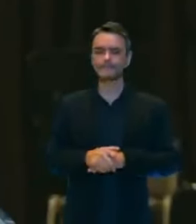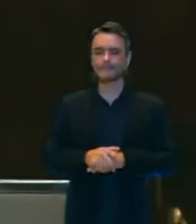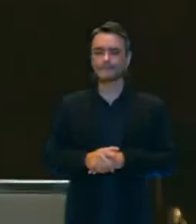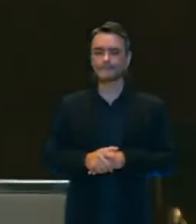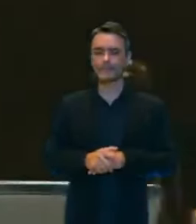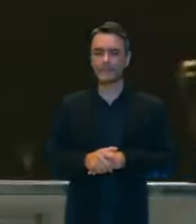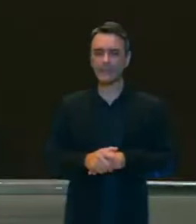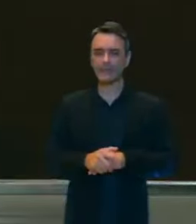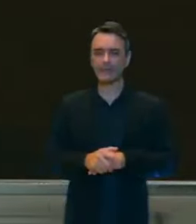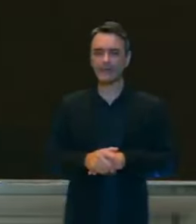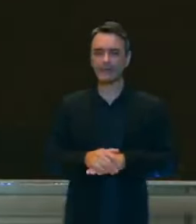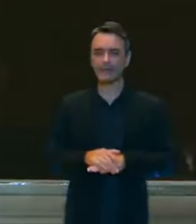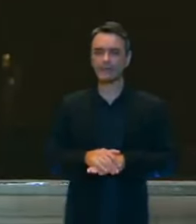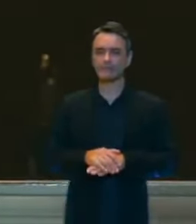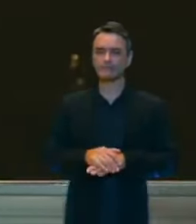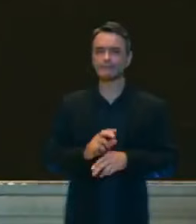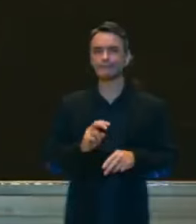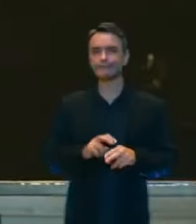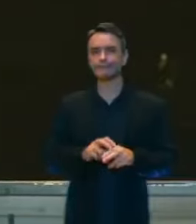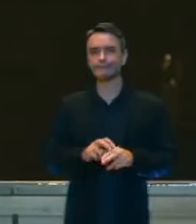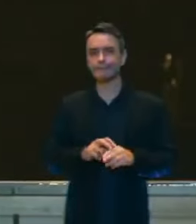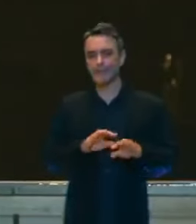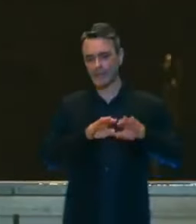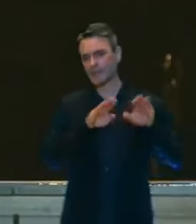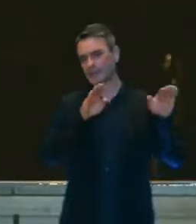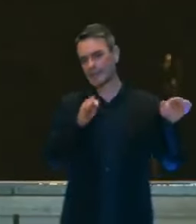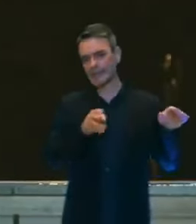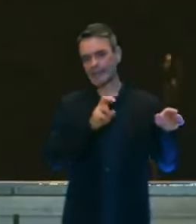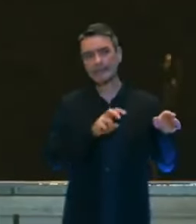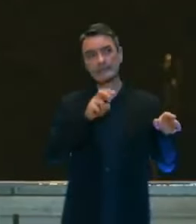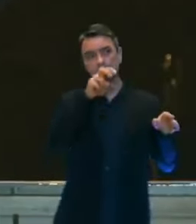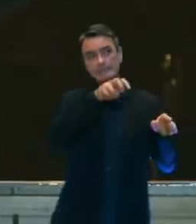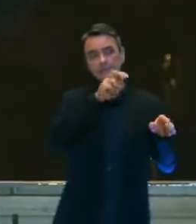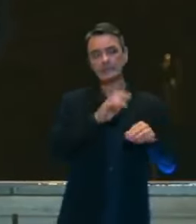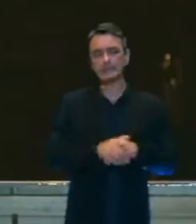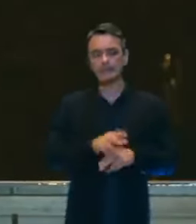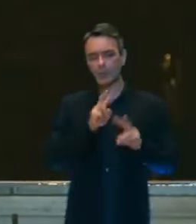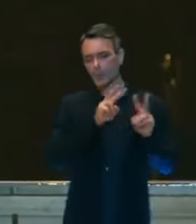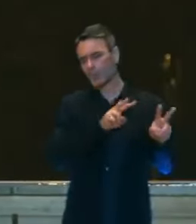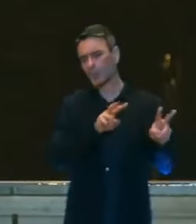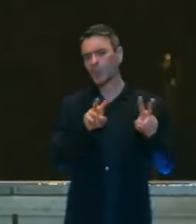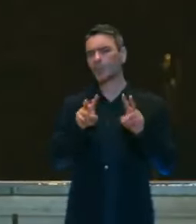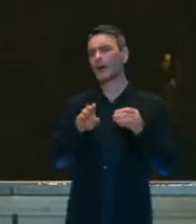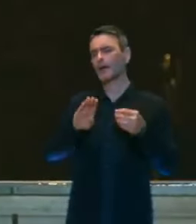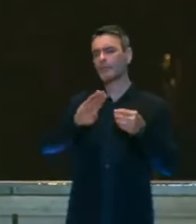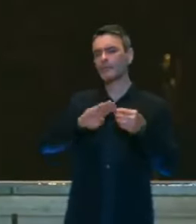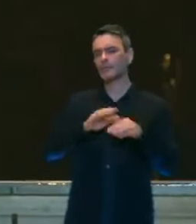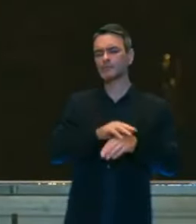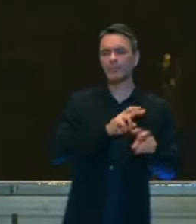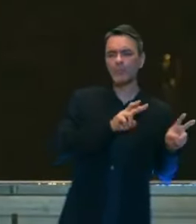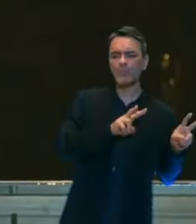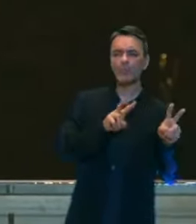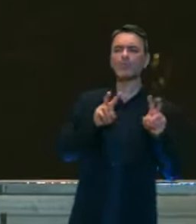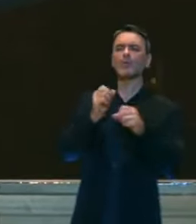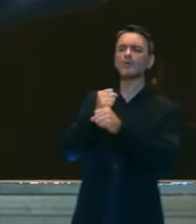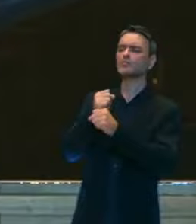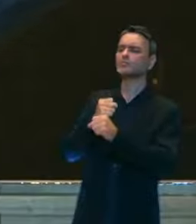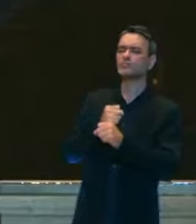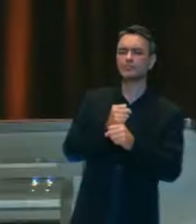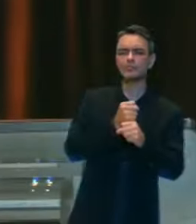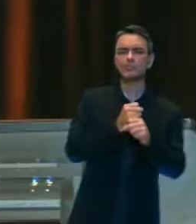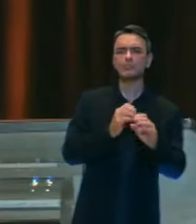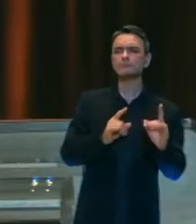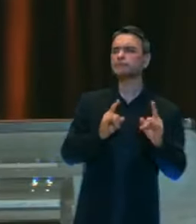Ele está um dia no terraço, olhando tudo que ele construiu, a Babilônia, aqueles prédios